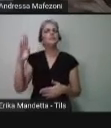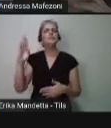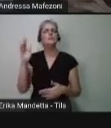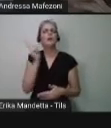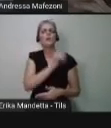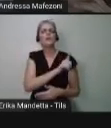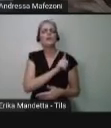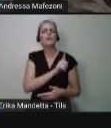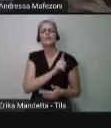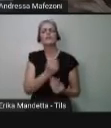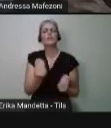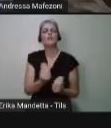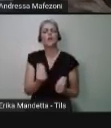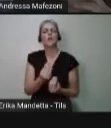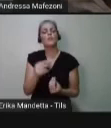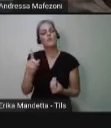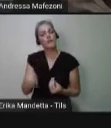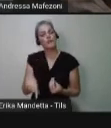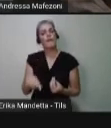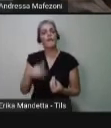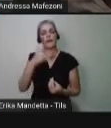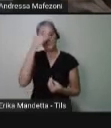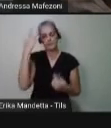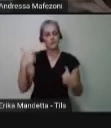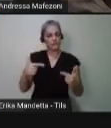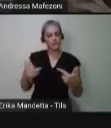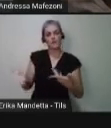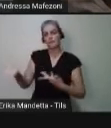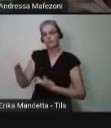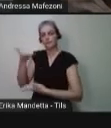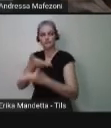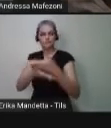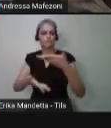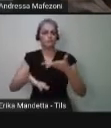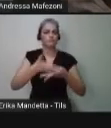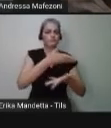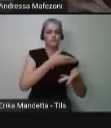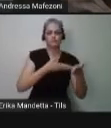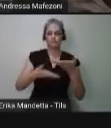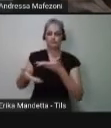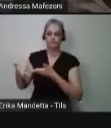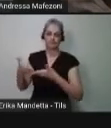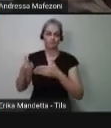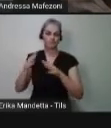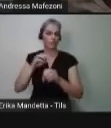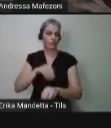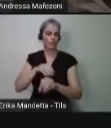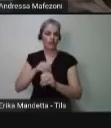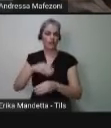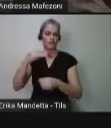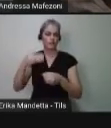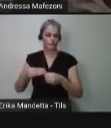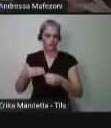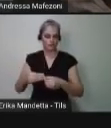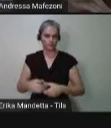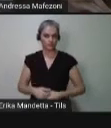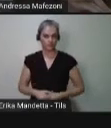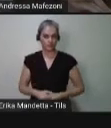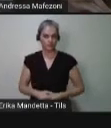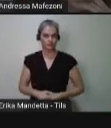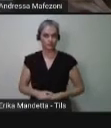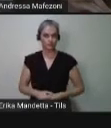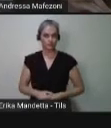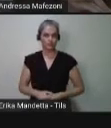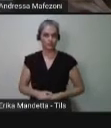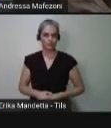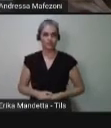relações entre os servidores que compõem, né, a educação do município. Entre esses servidores